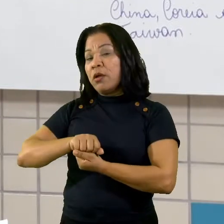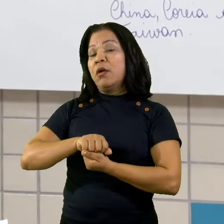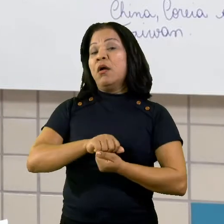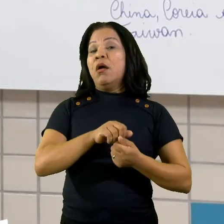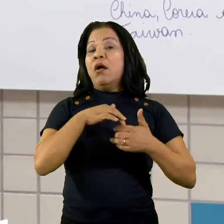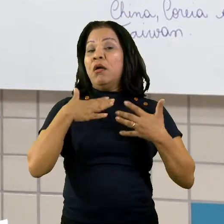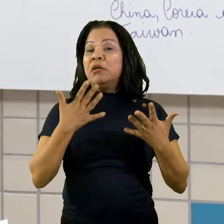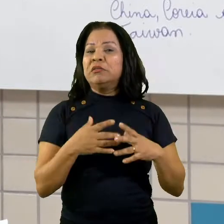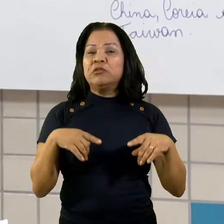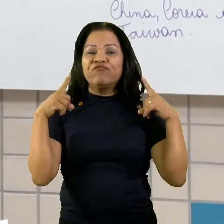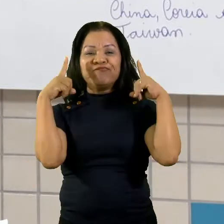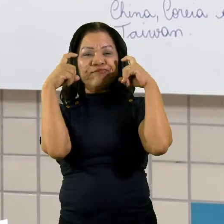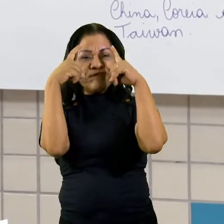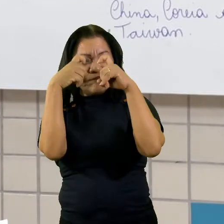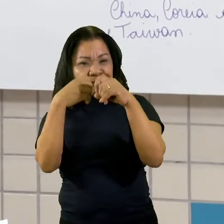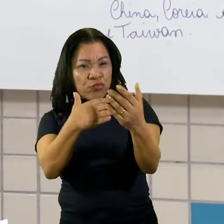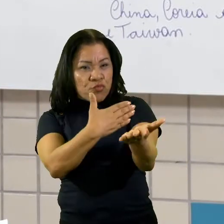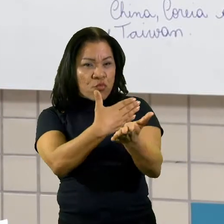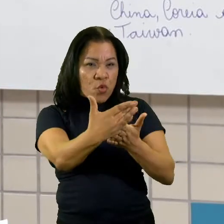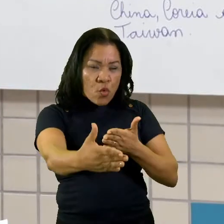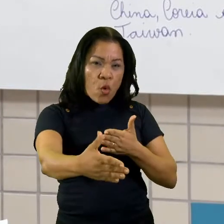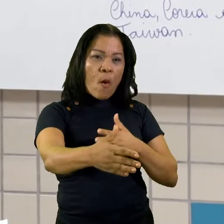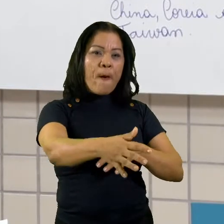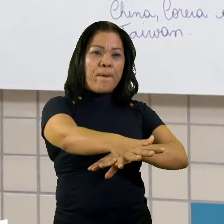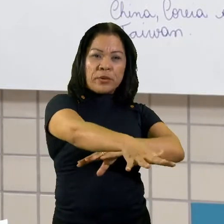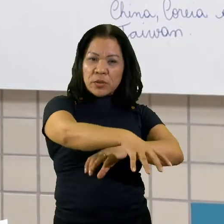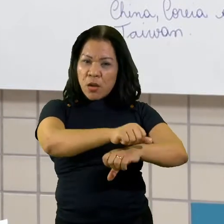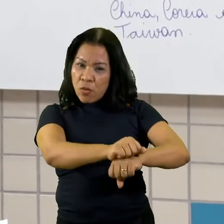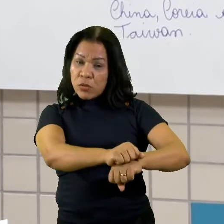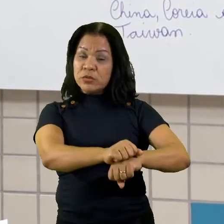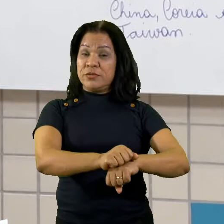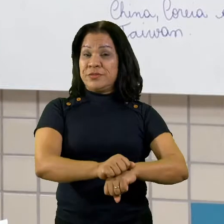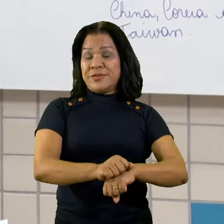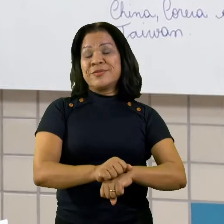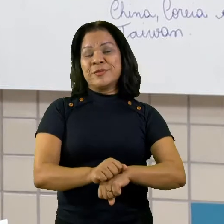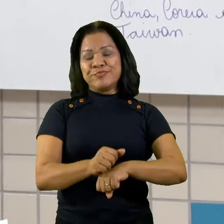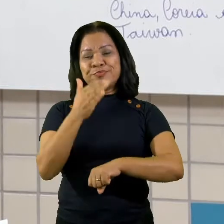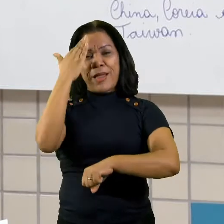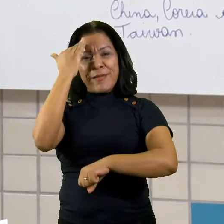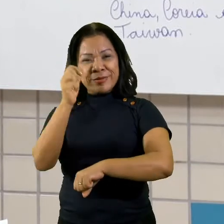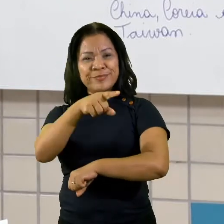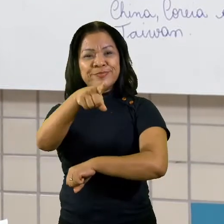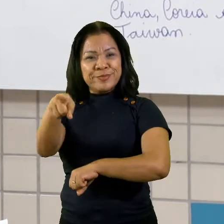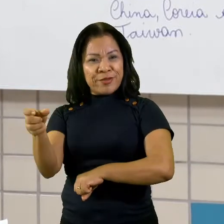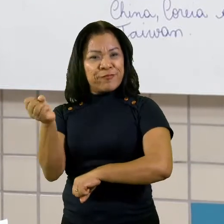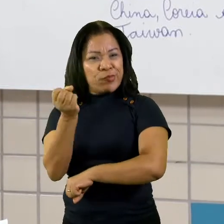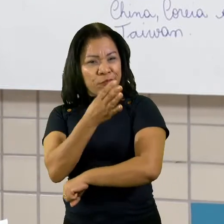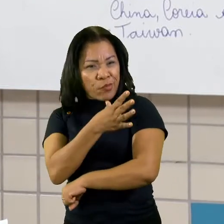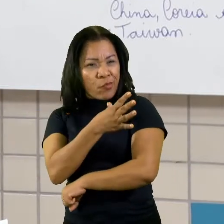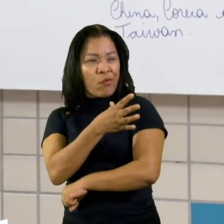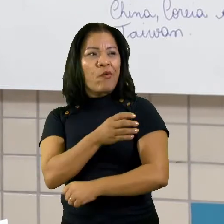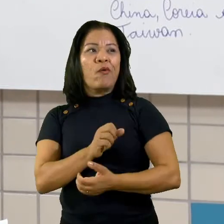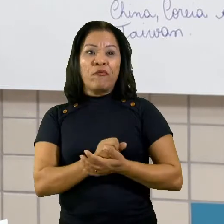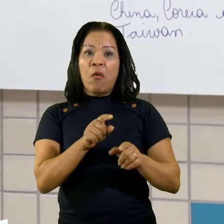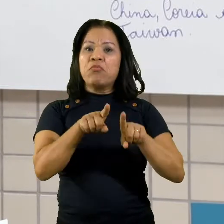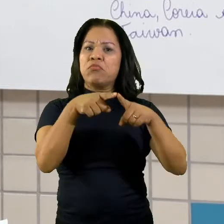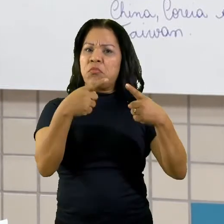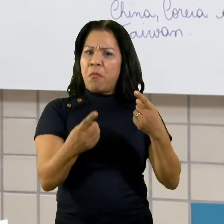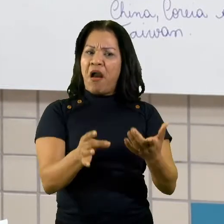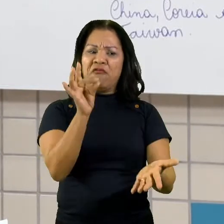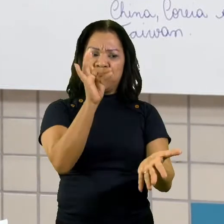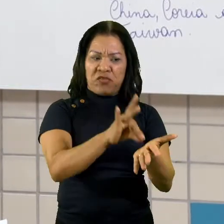dessa região da Ásia. Claro, vocês são novos, não vão achar muito recente, mas é um fato que aconteceu bem